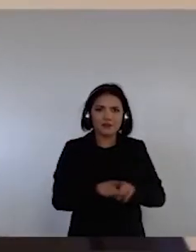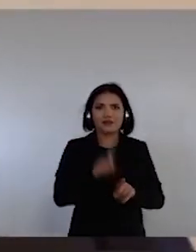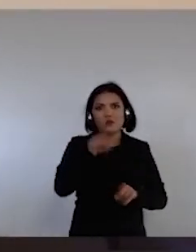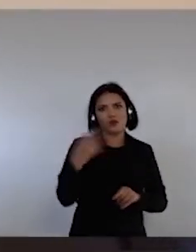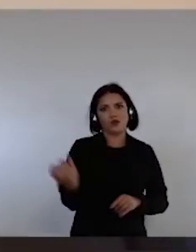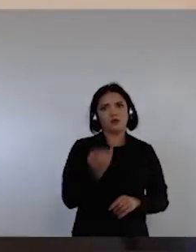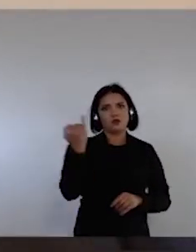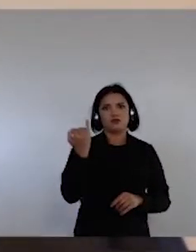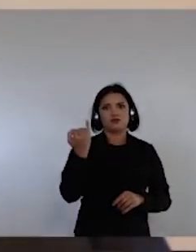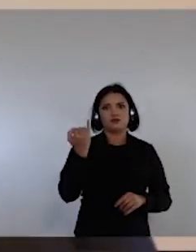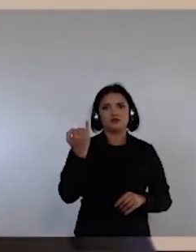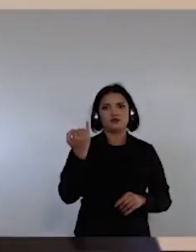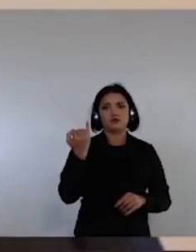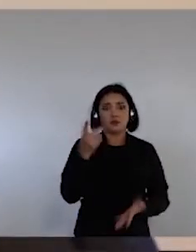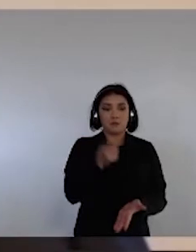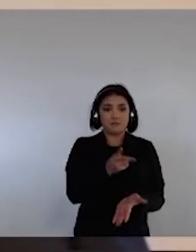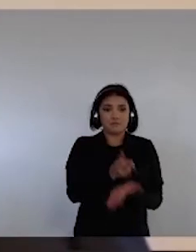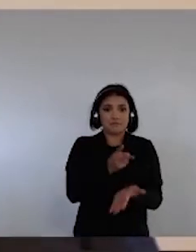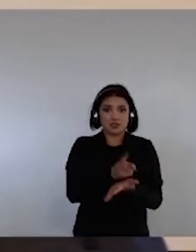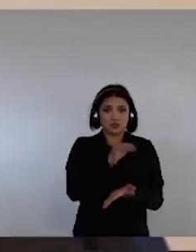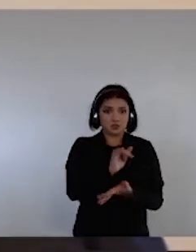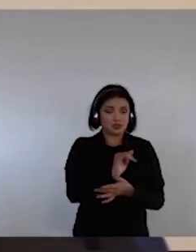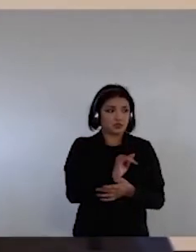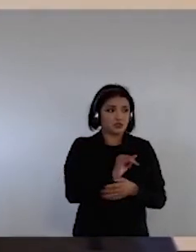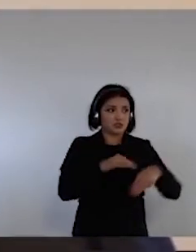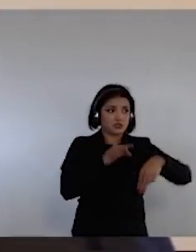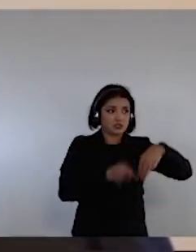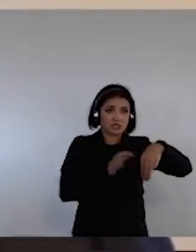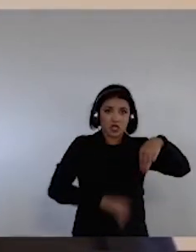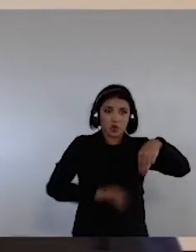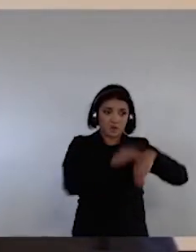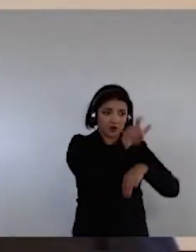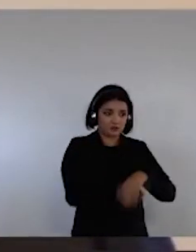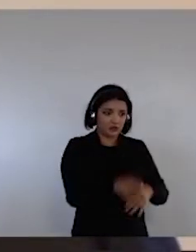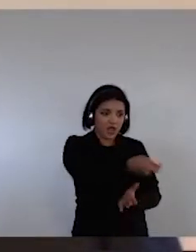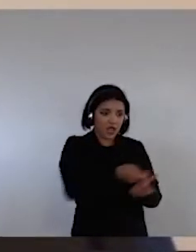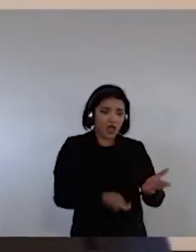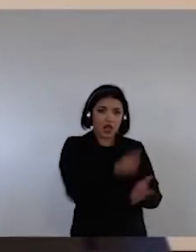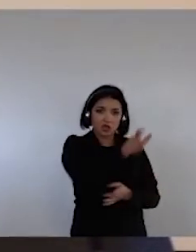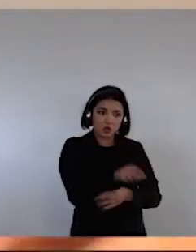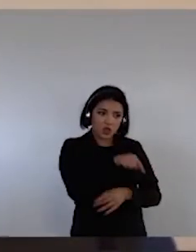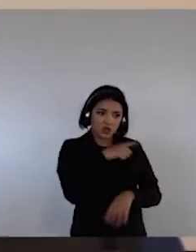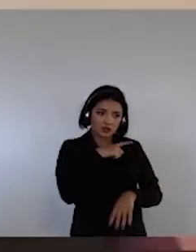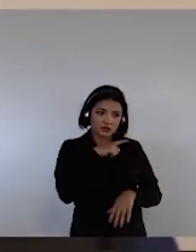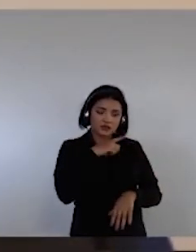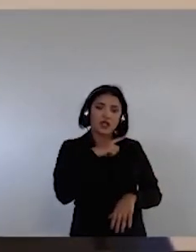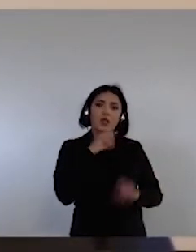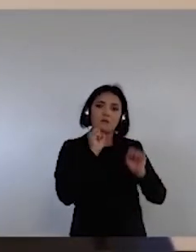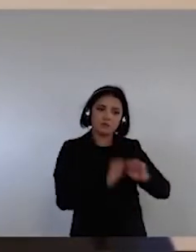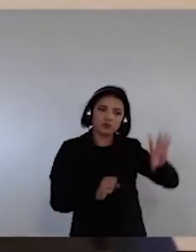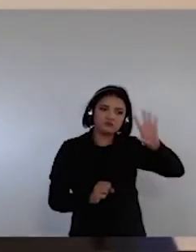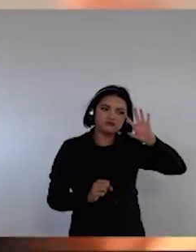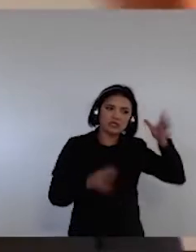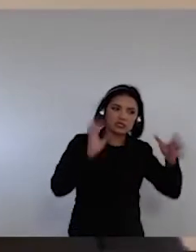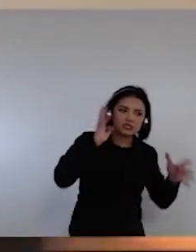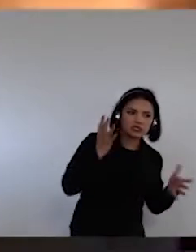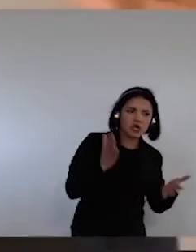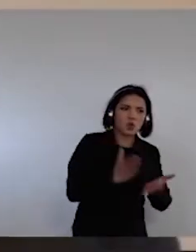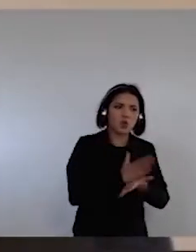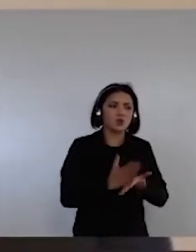pela duração razoável do processo. Mas a duração razoável do processo não pode ser o atropelo do processo, porque